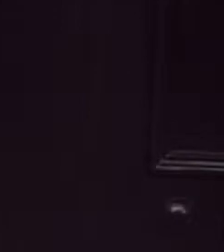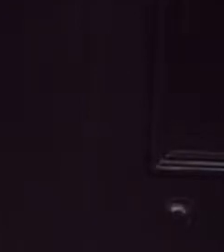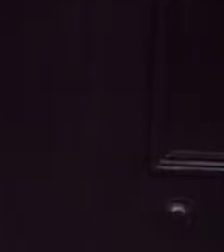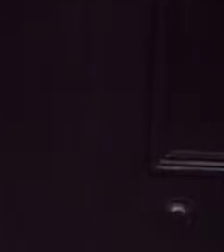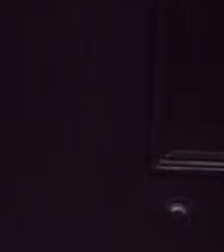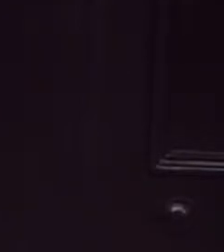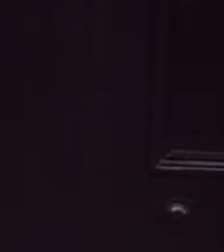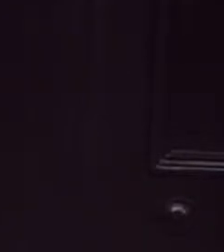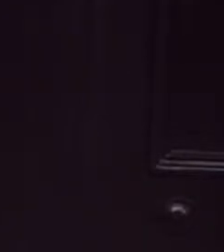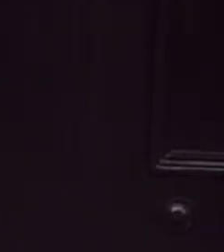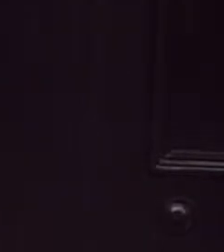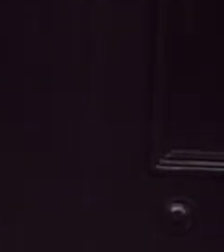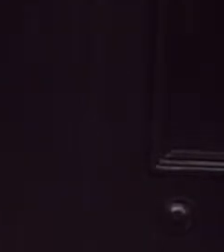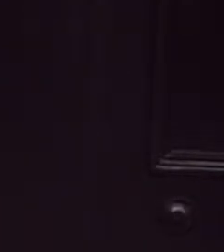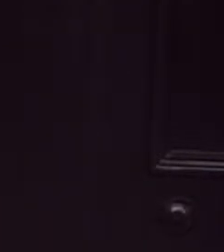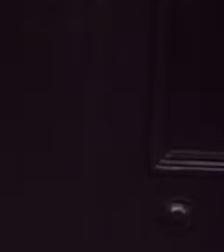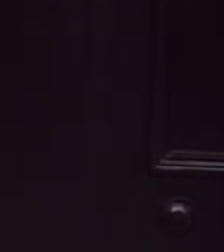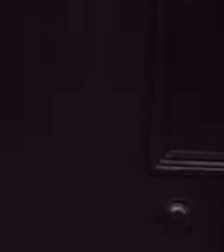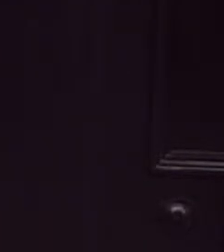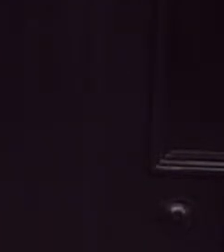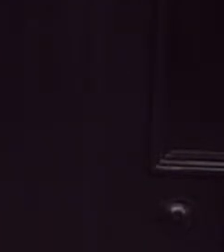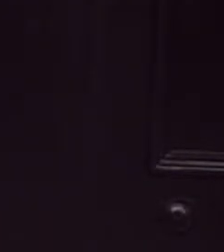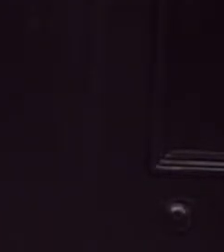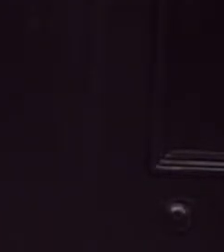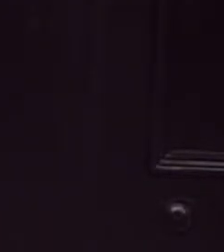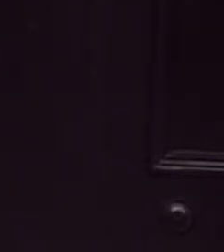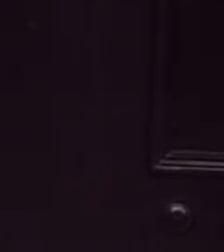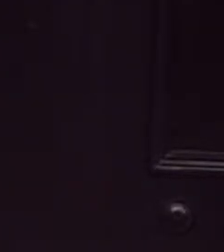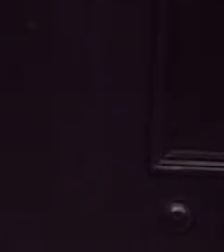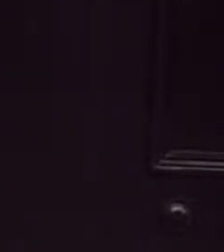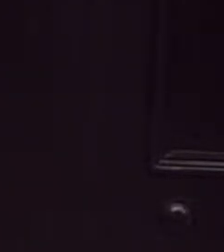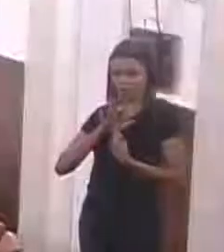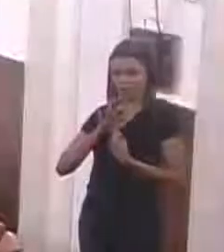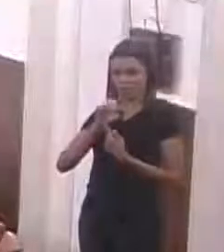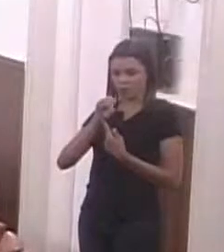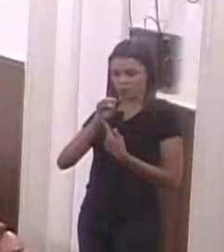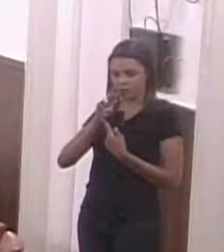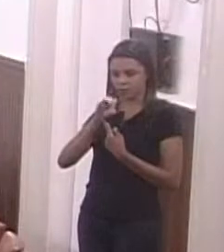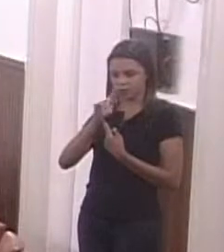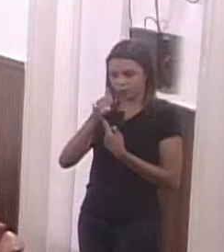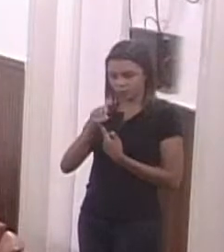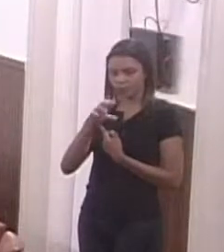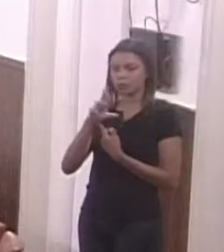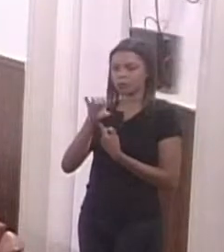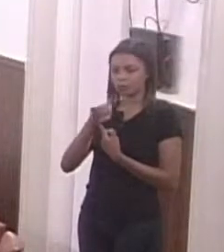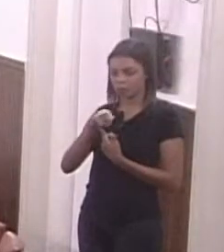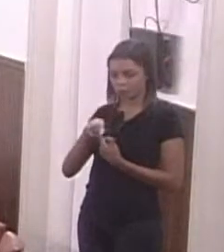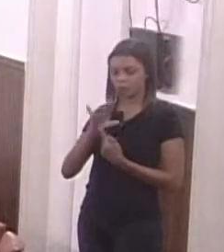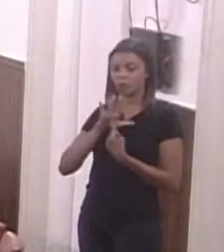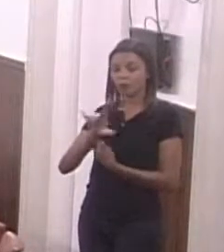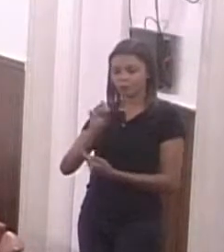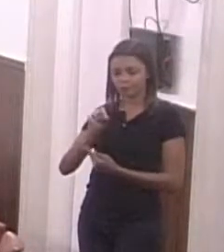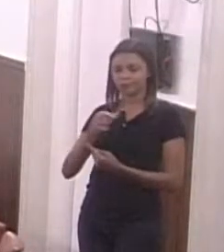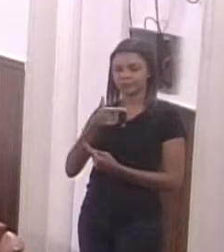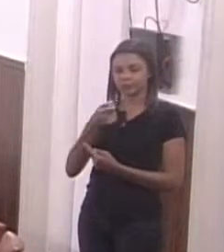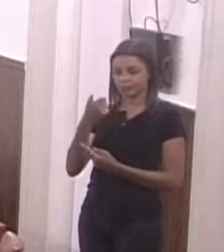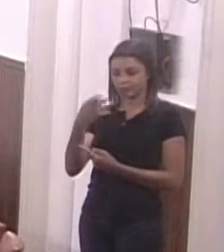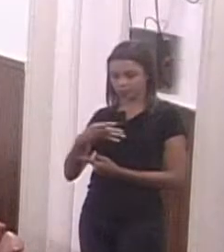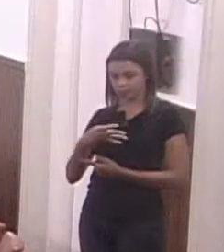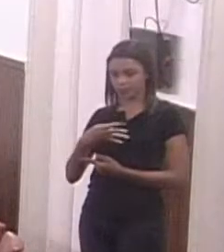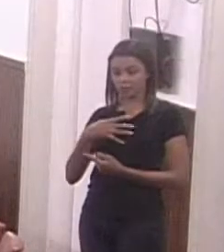é assustador. E com mais dados da Fundação Oswaldo Cruz, a gente vê que em